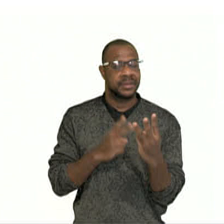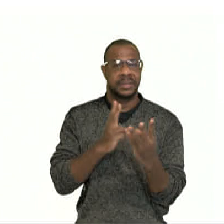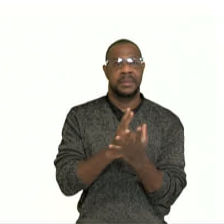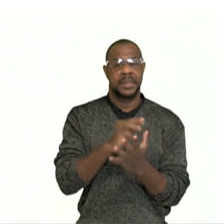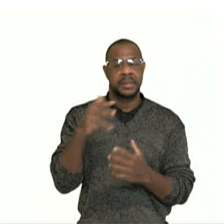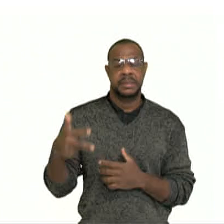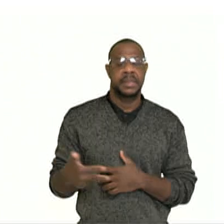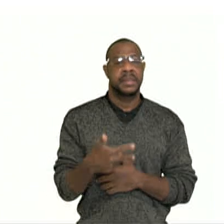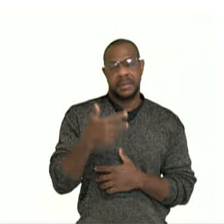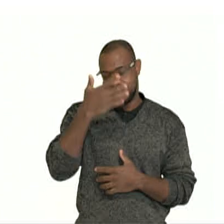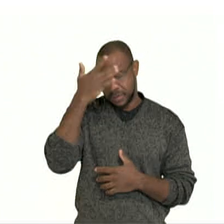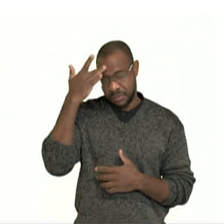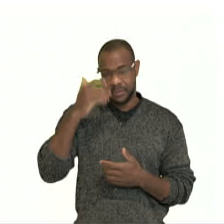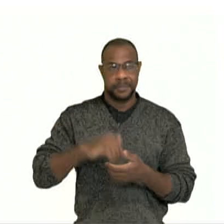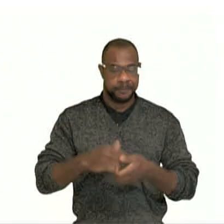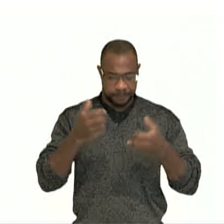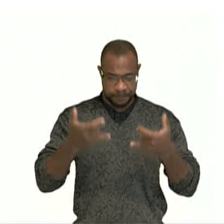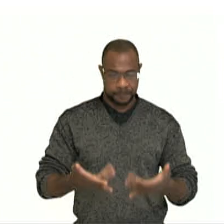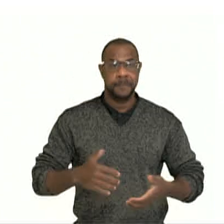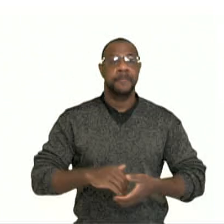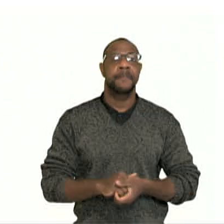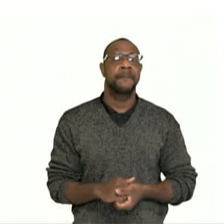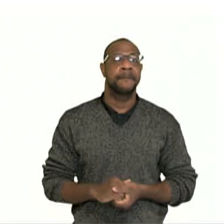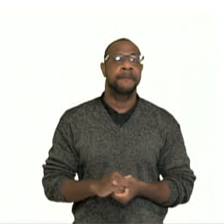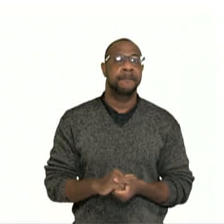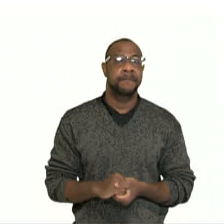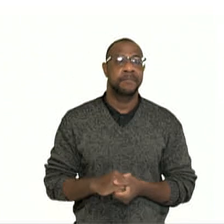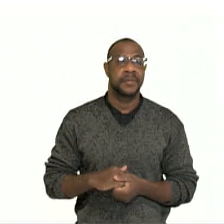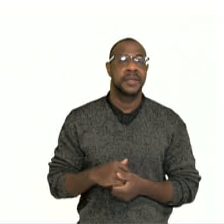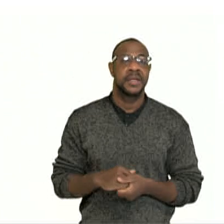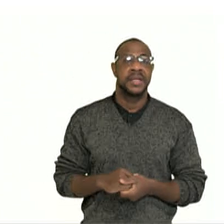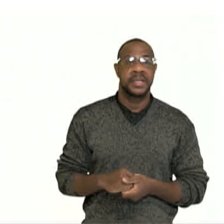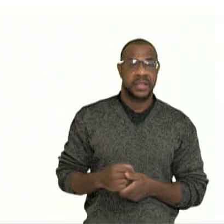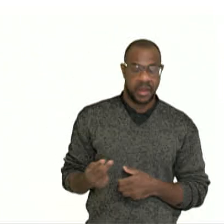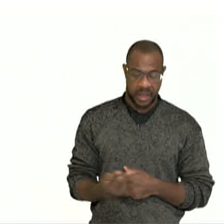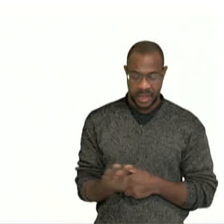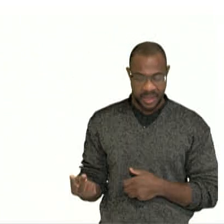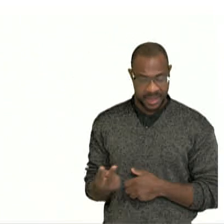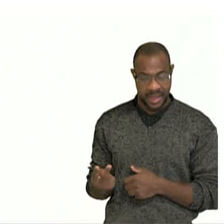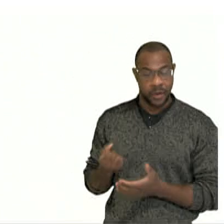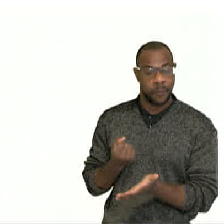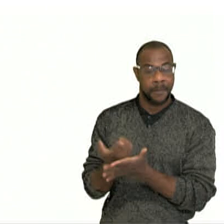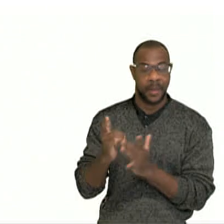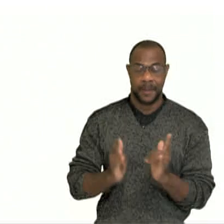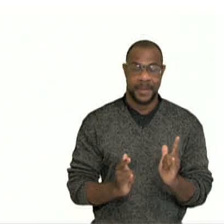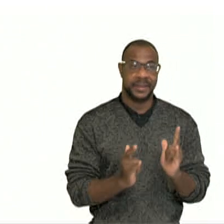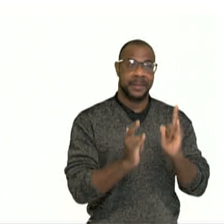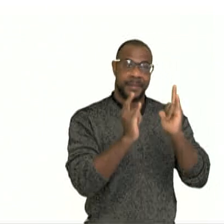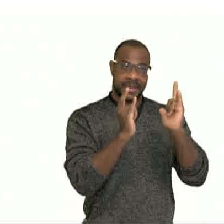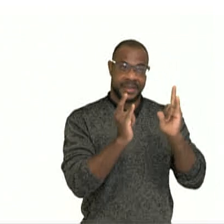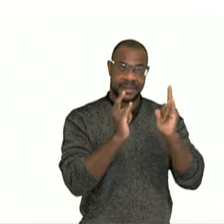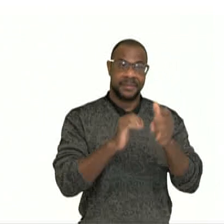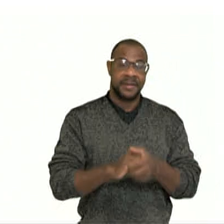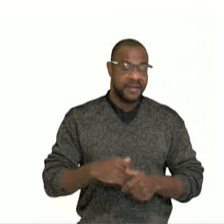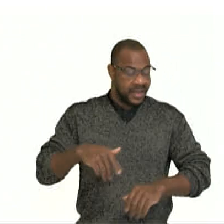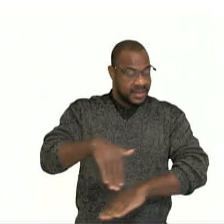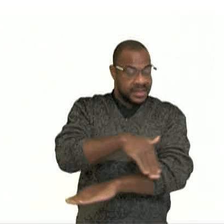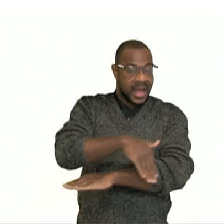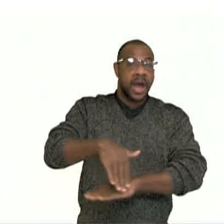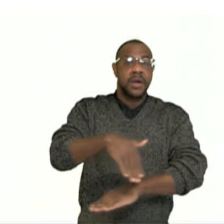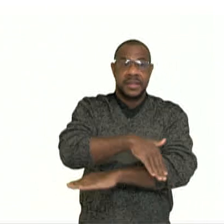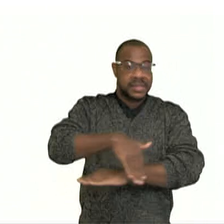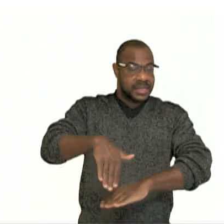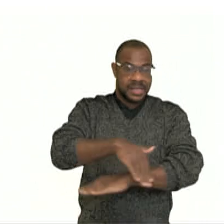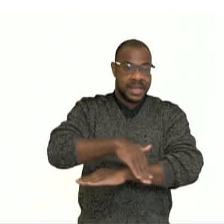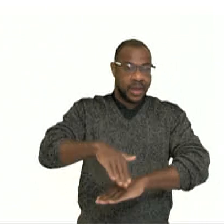pessoa. Tom e Carol compraram um apartamento novo. O apartamento deles fica na rua principal da cidade,